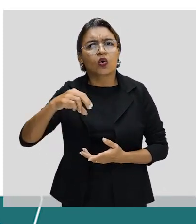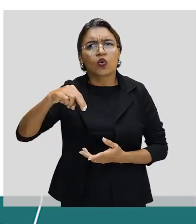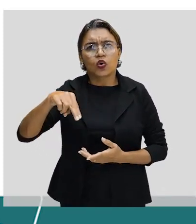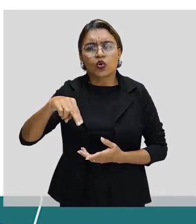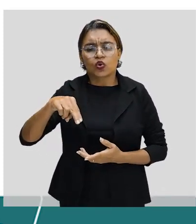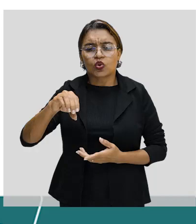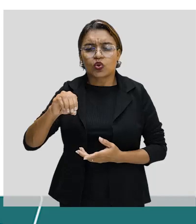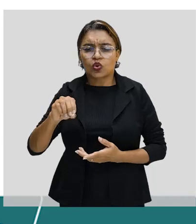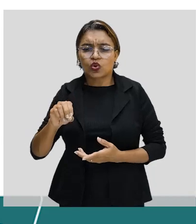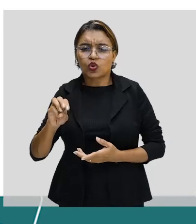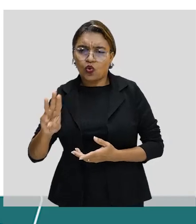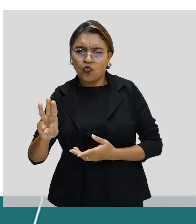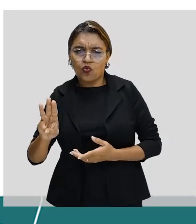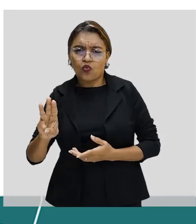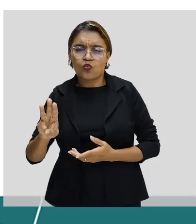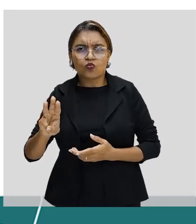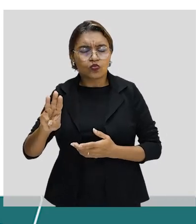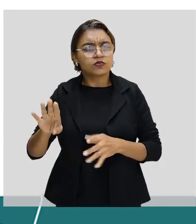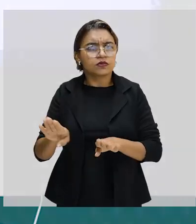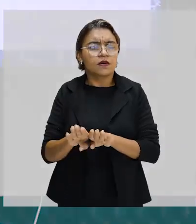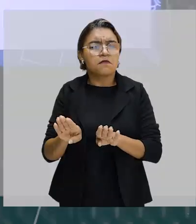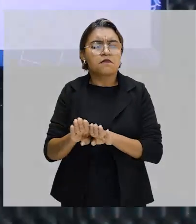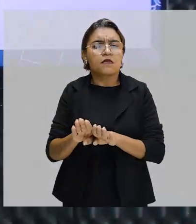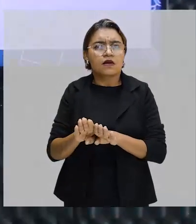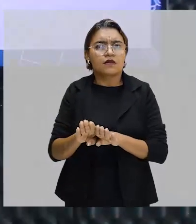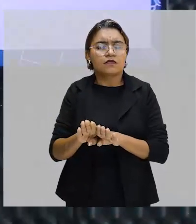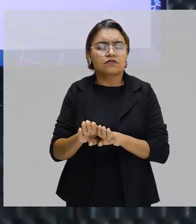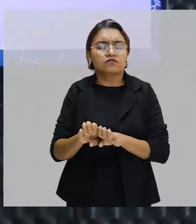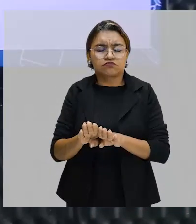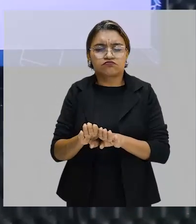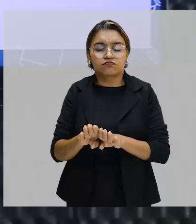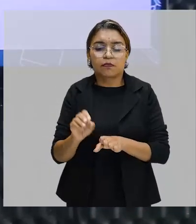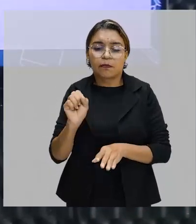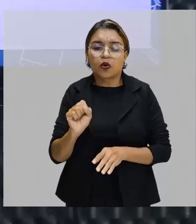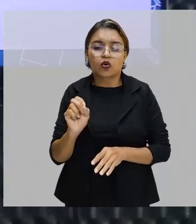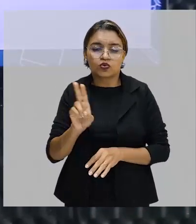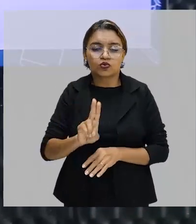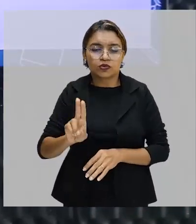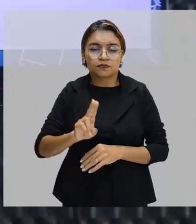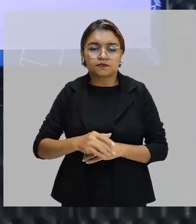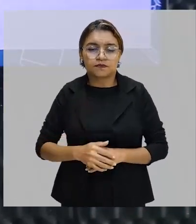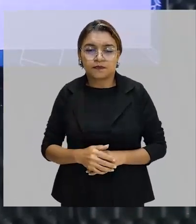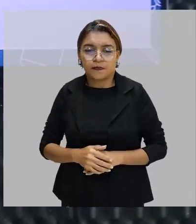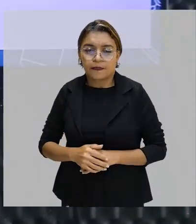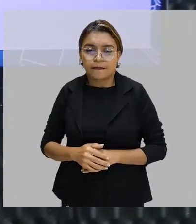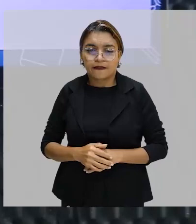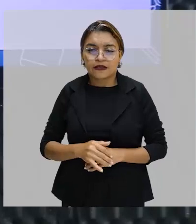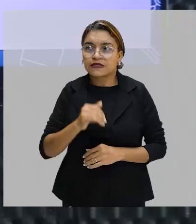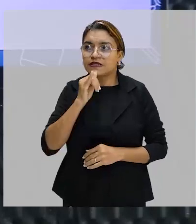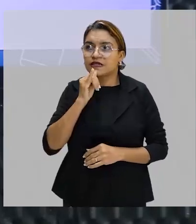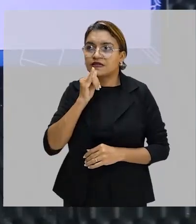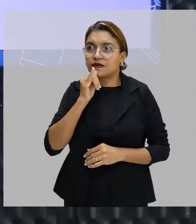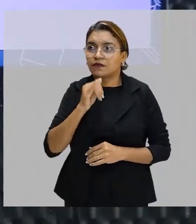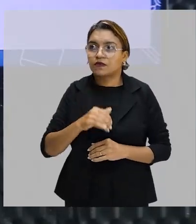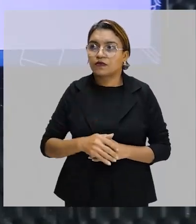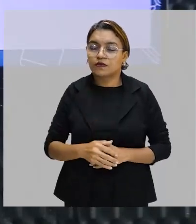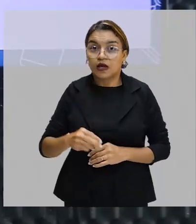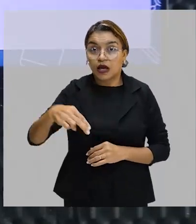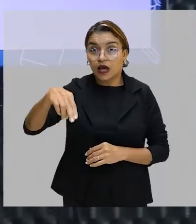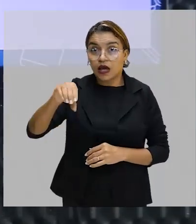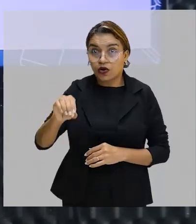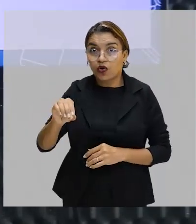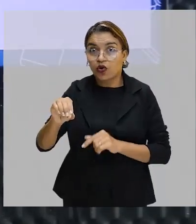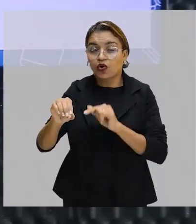duas palavrinhas que nós podemos utilizar para expressar não em inglês. O no, sem o T no final,